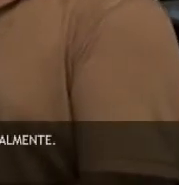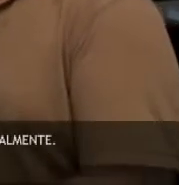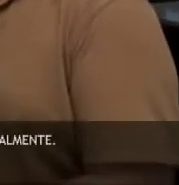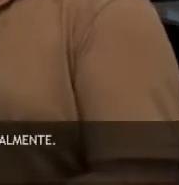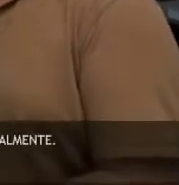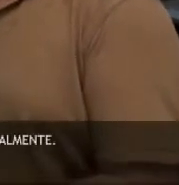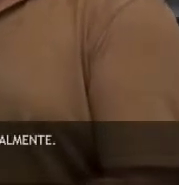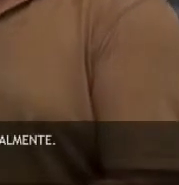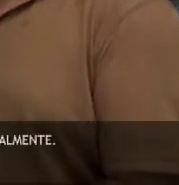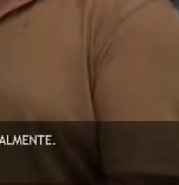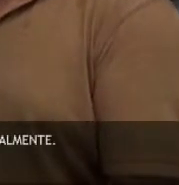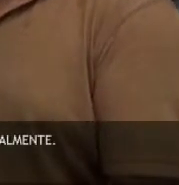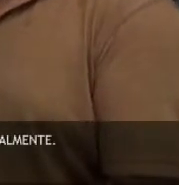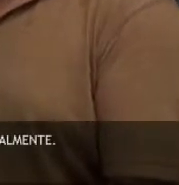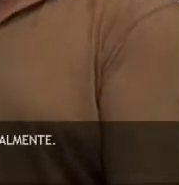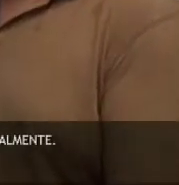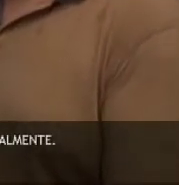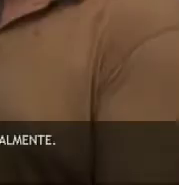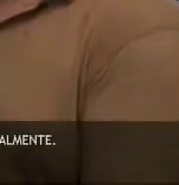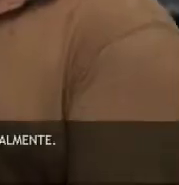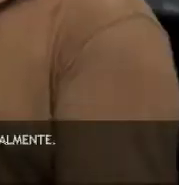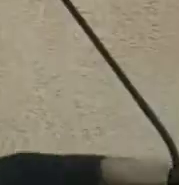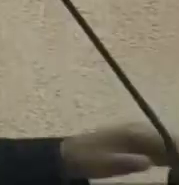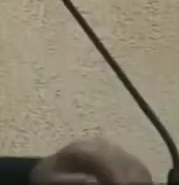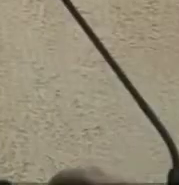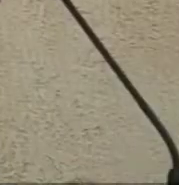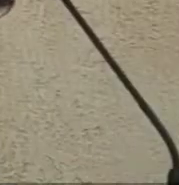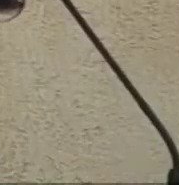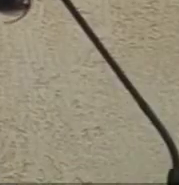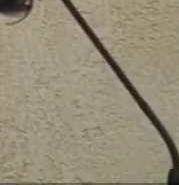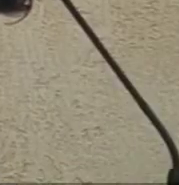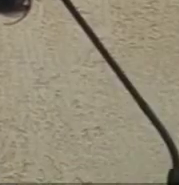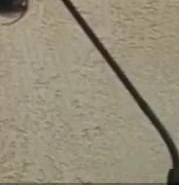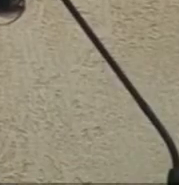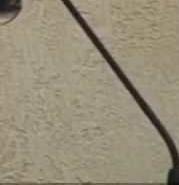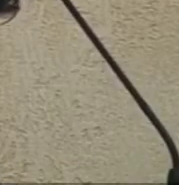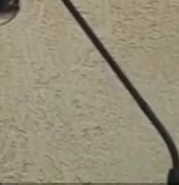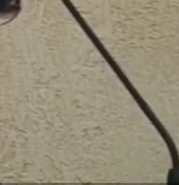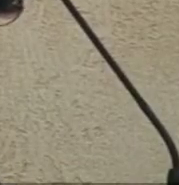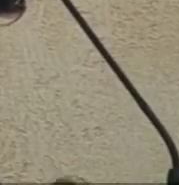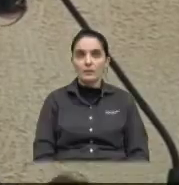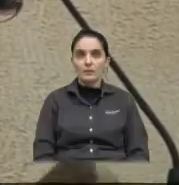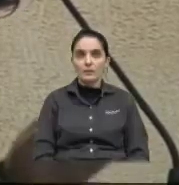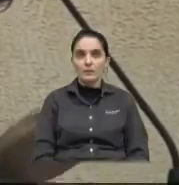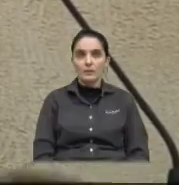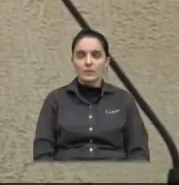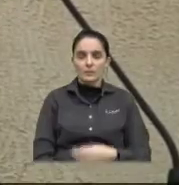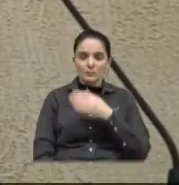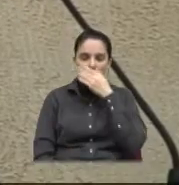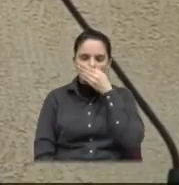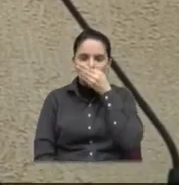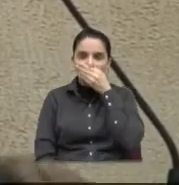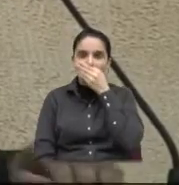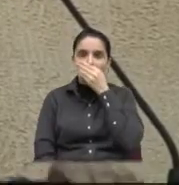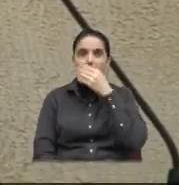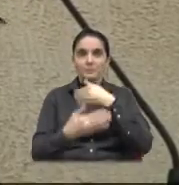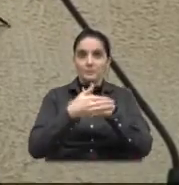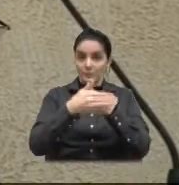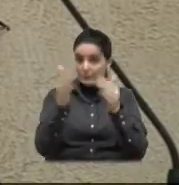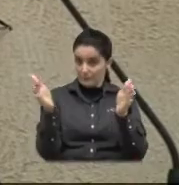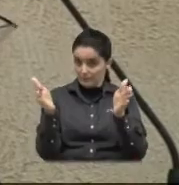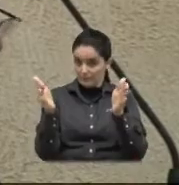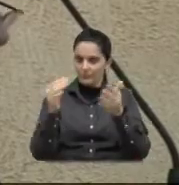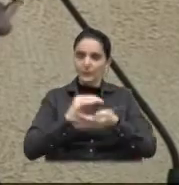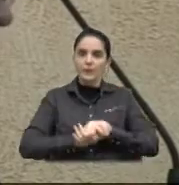verdade controle cópias governador esse blogueiro então quando você quer